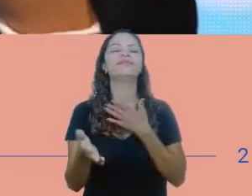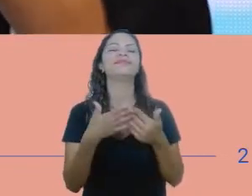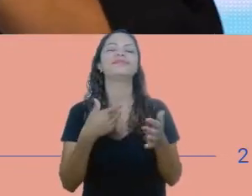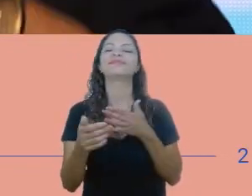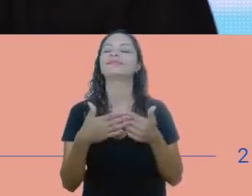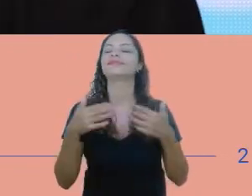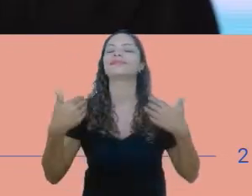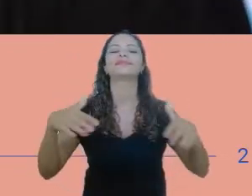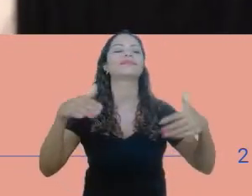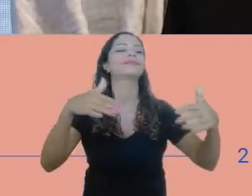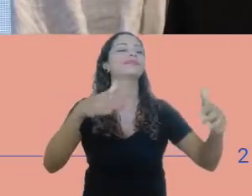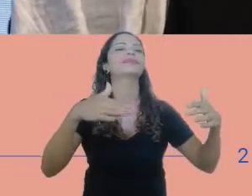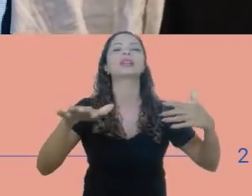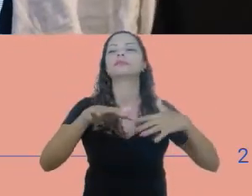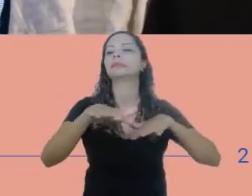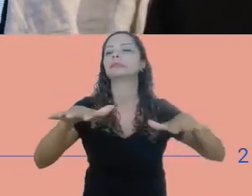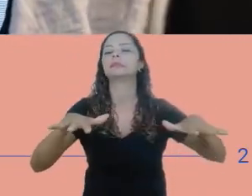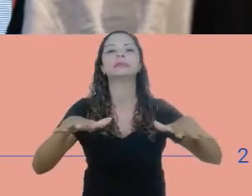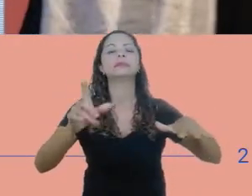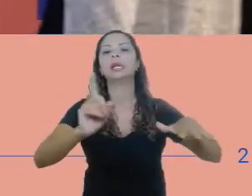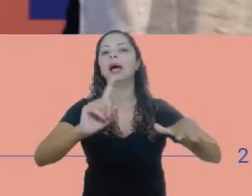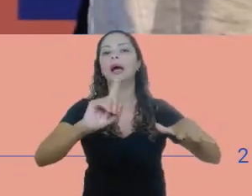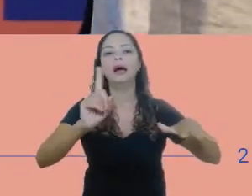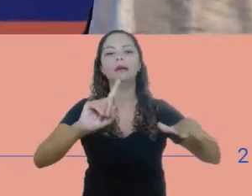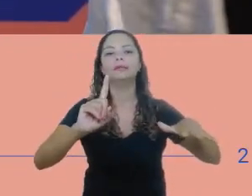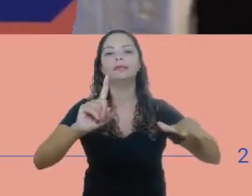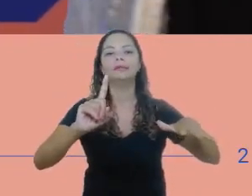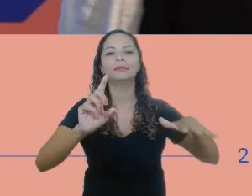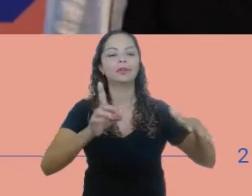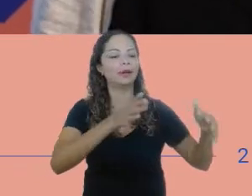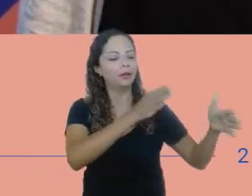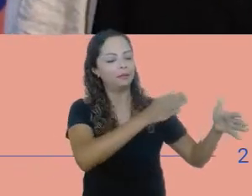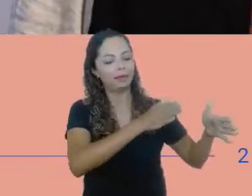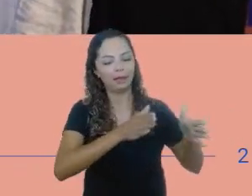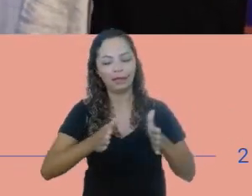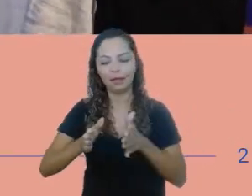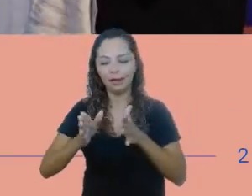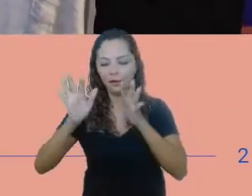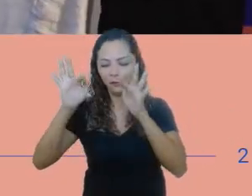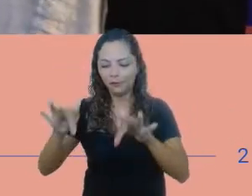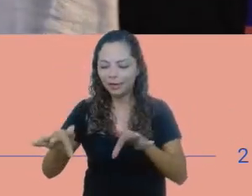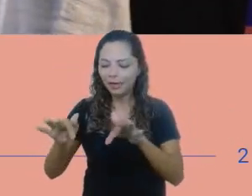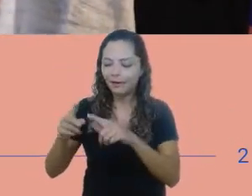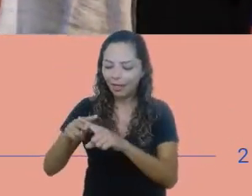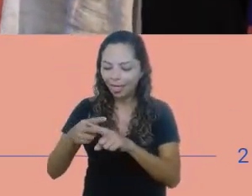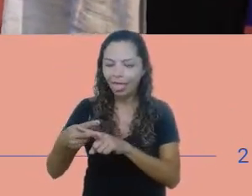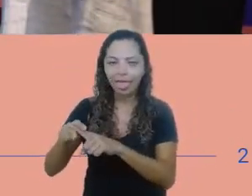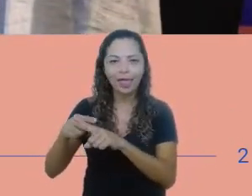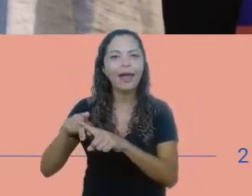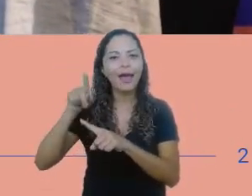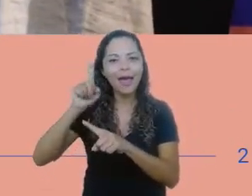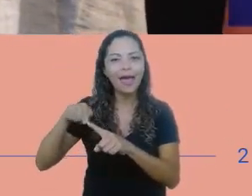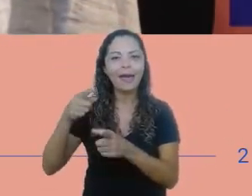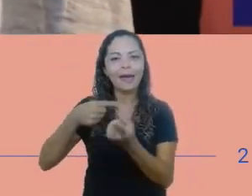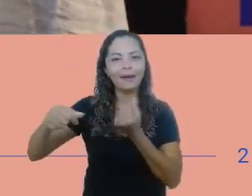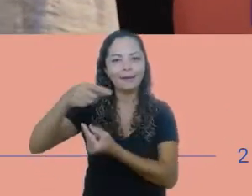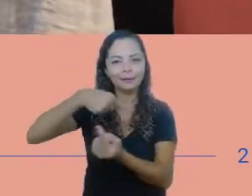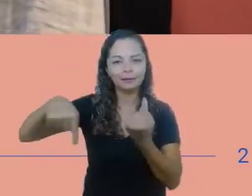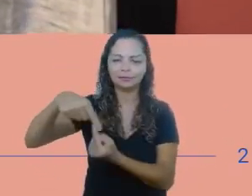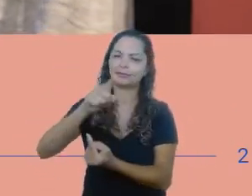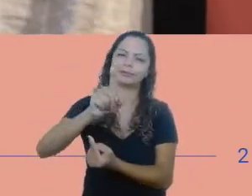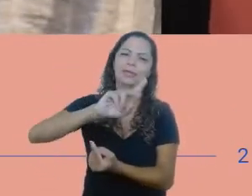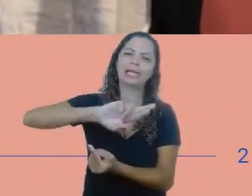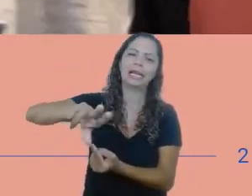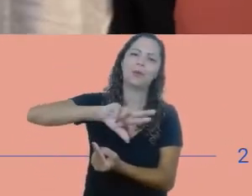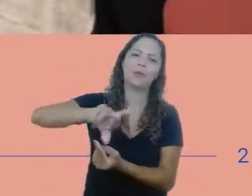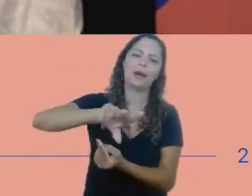arredondando o final da cadeia achando que tá fazendo a economia circular a gente tem que falar de conexões inusitadas o